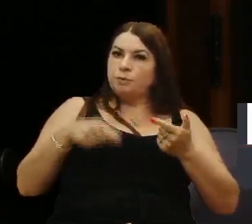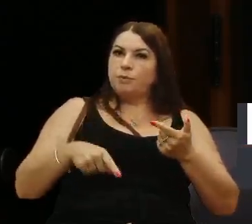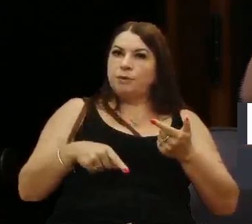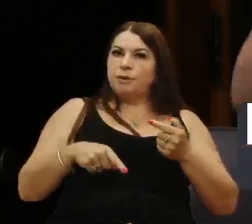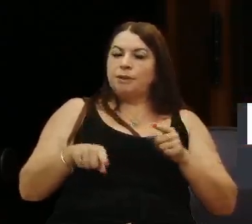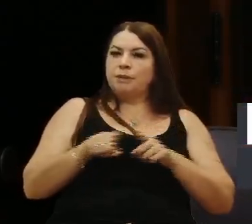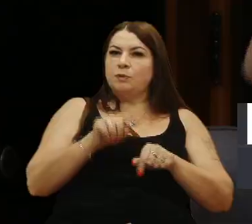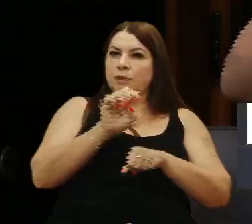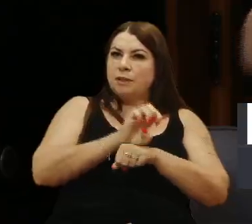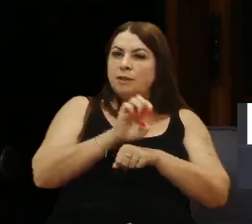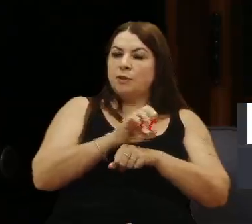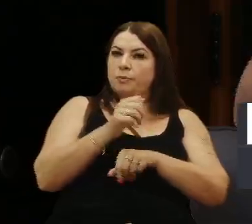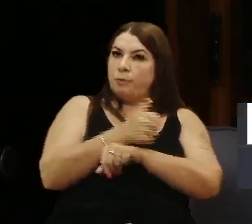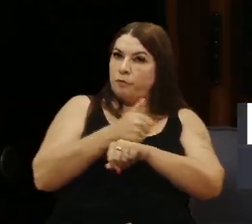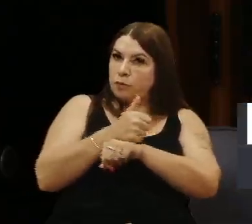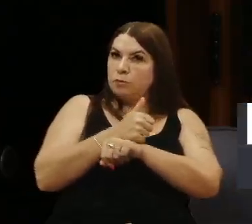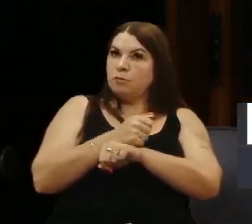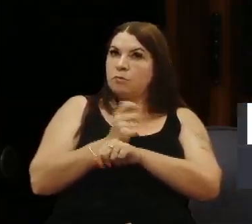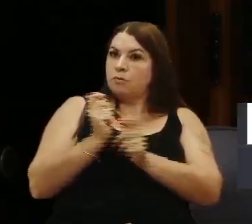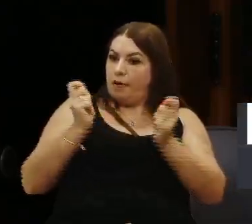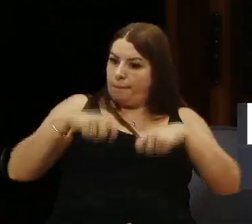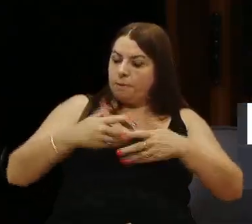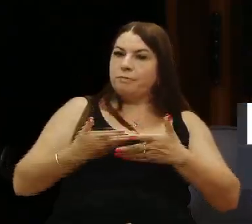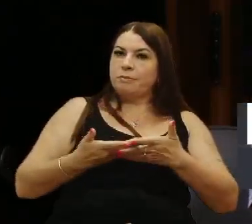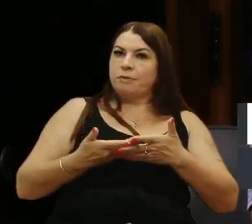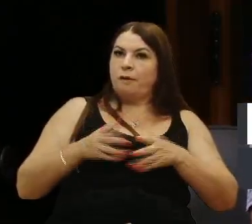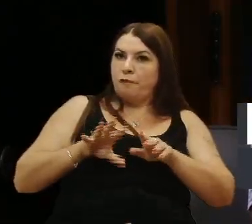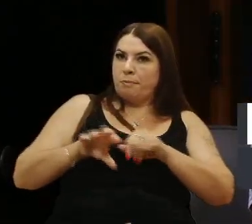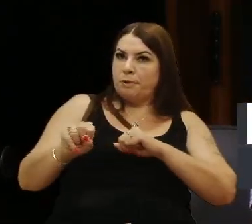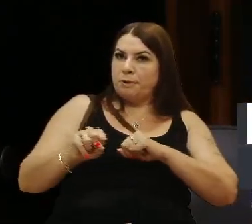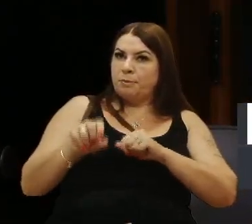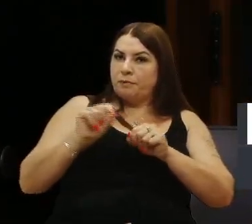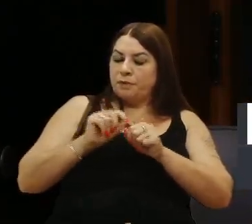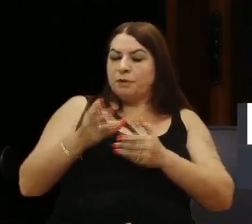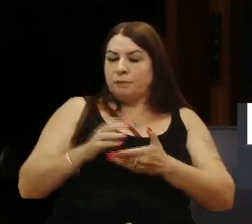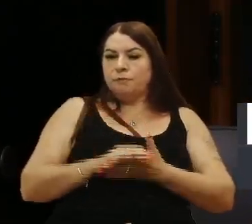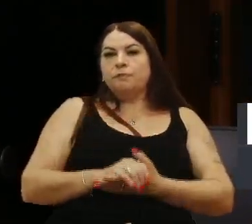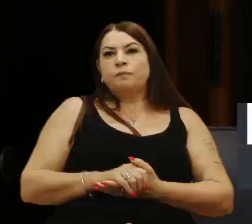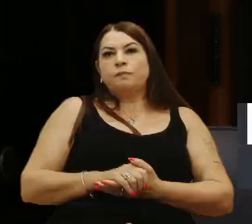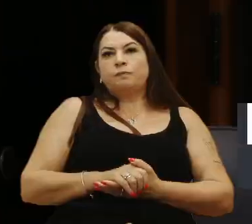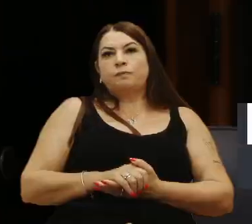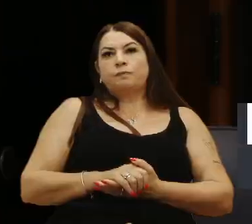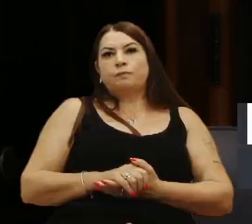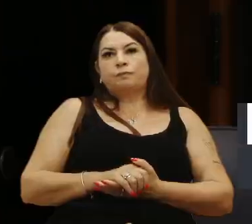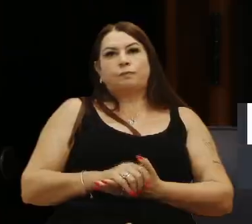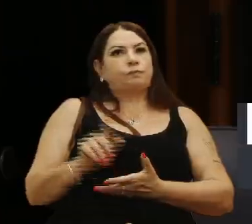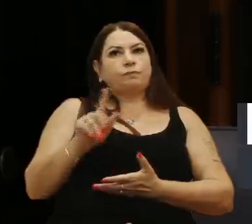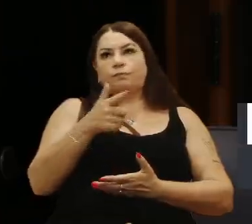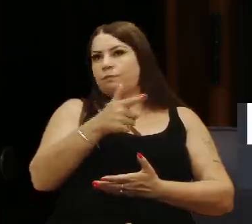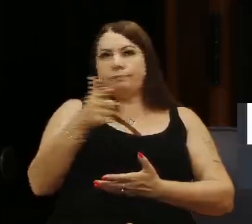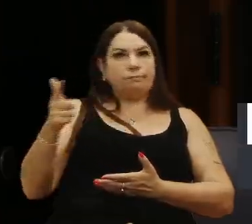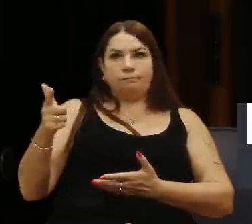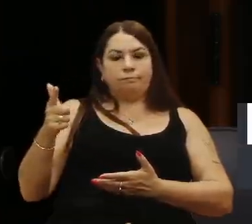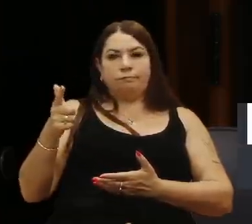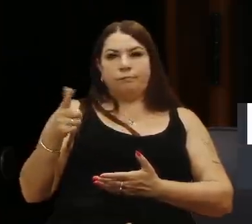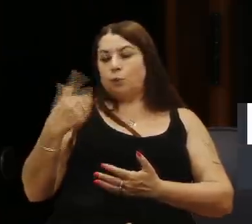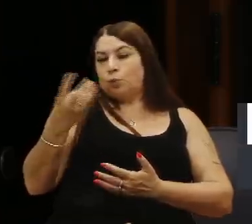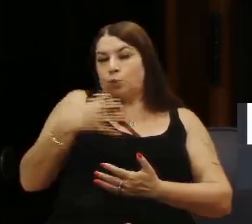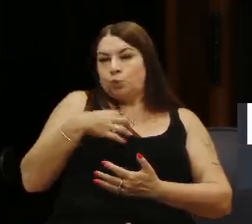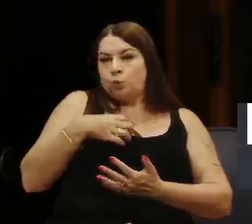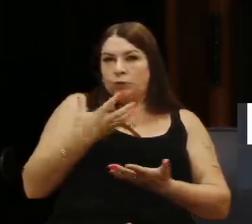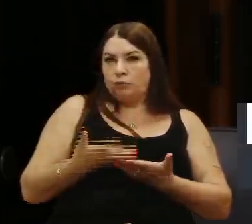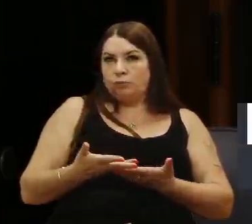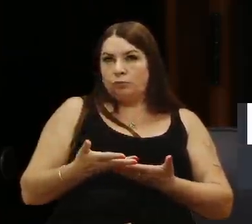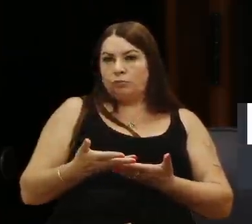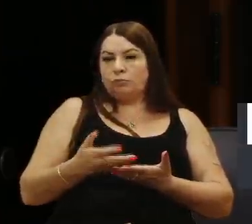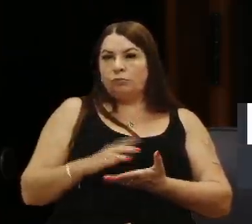os profissionais que têm capacitação e formação para fazer isso. Então, não existe uma outra forma